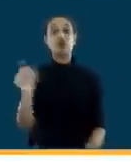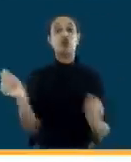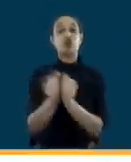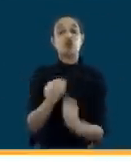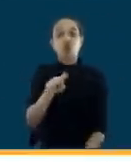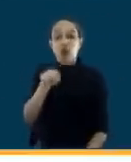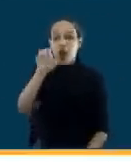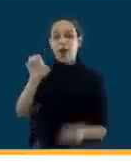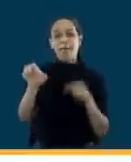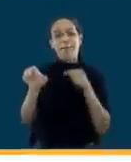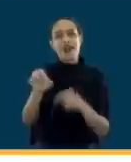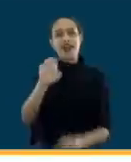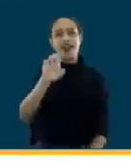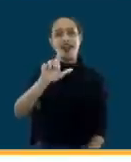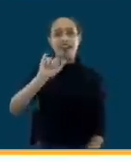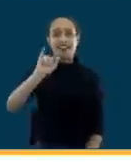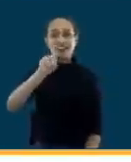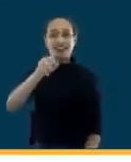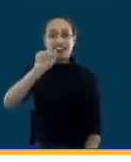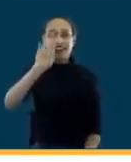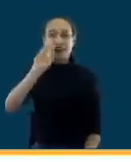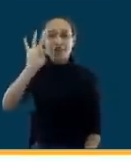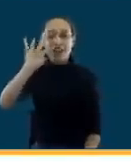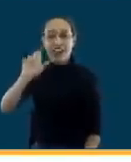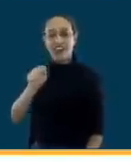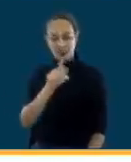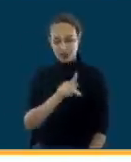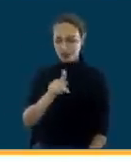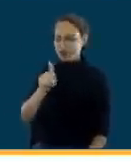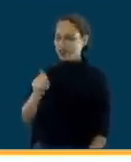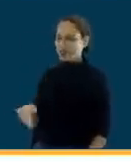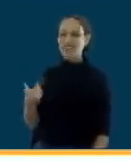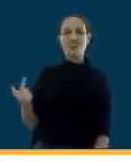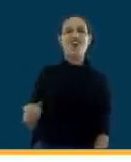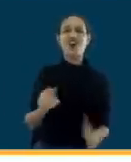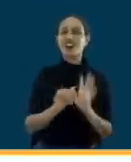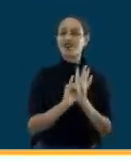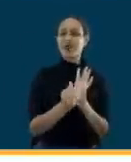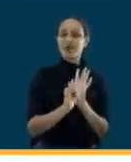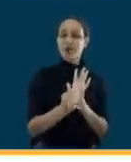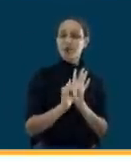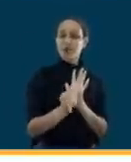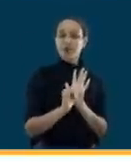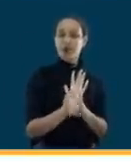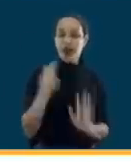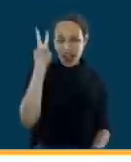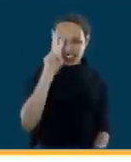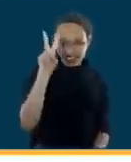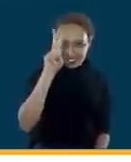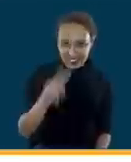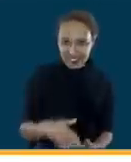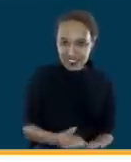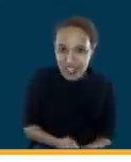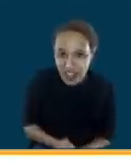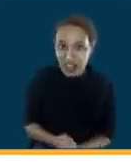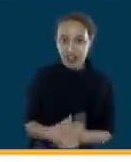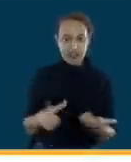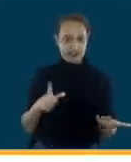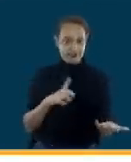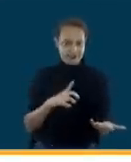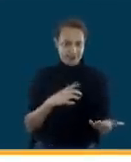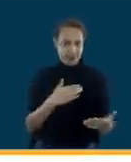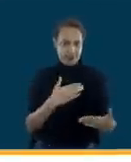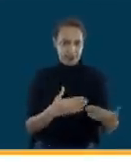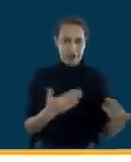histórias, professora e alimentadora de esperança. Descende de cineasta,